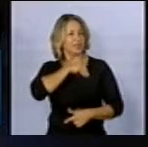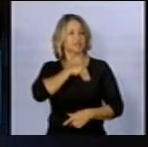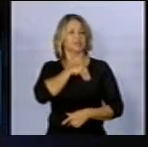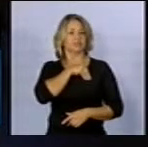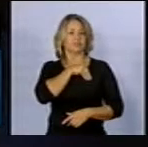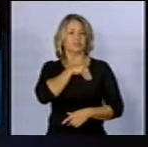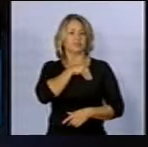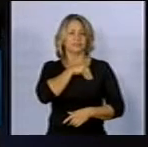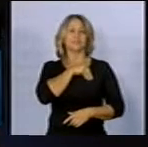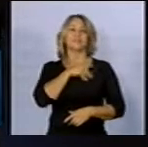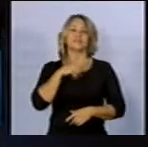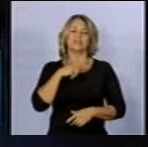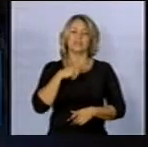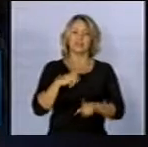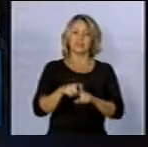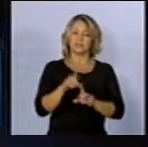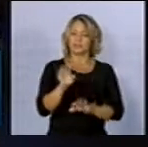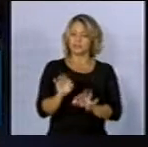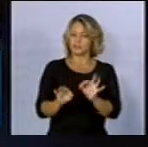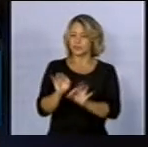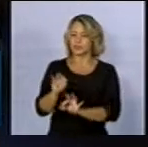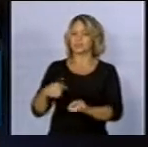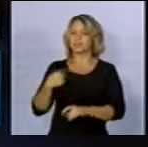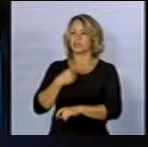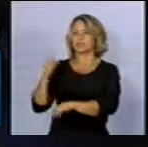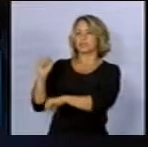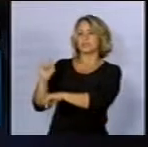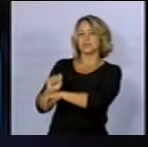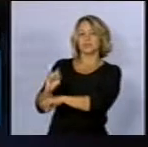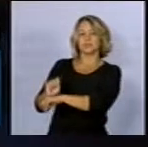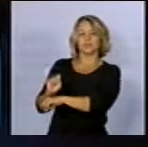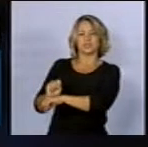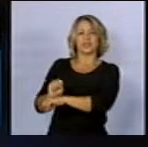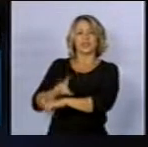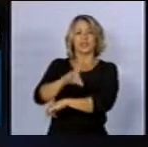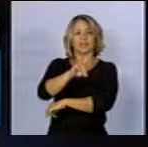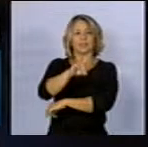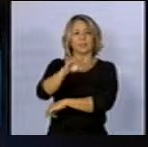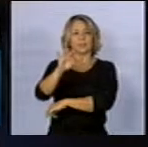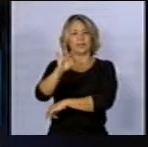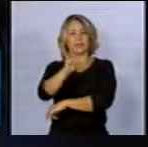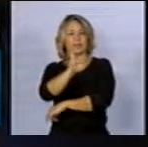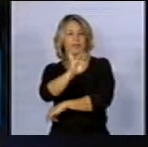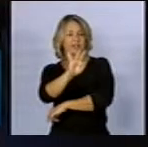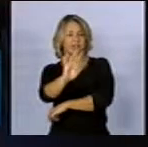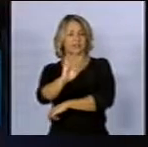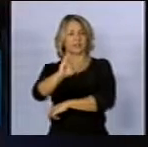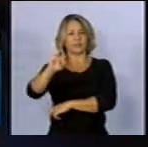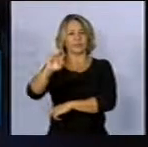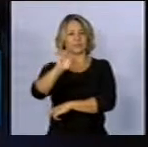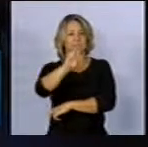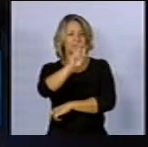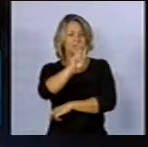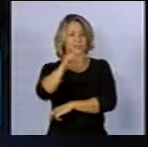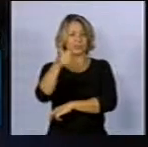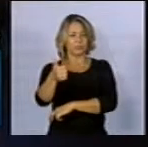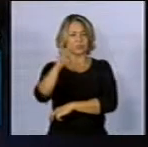inclusive tem um julgamento que nós aguardamos da adpf 151 que está com o senhor